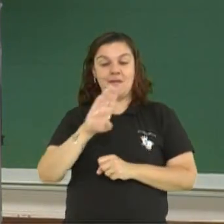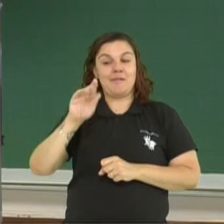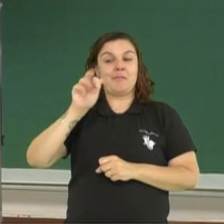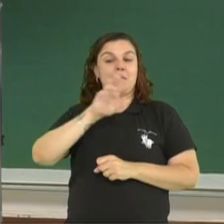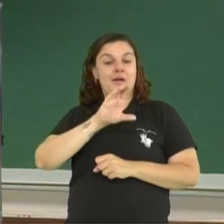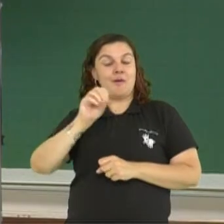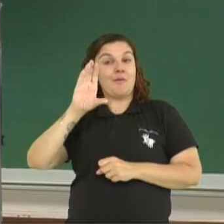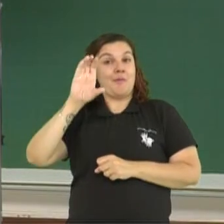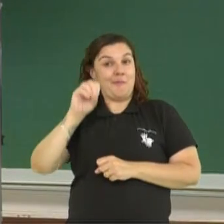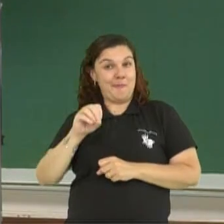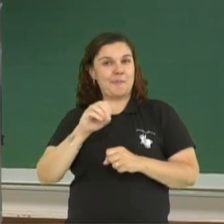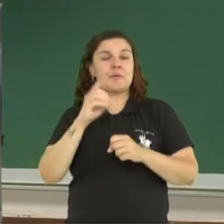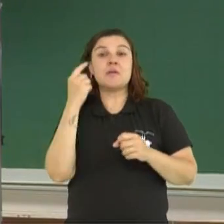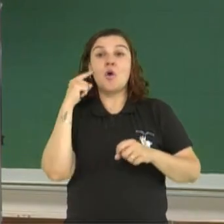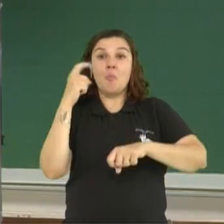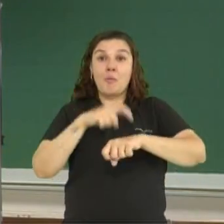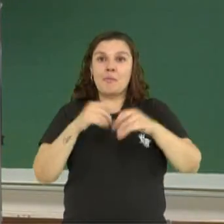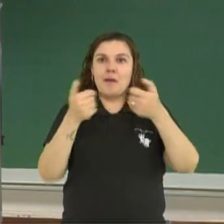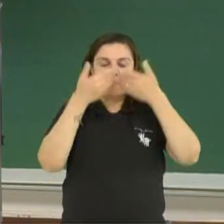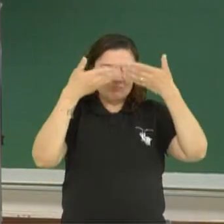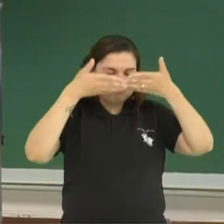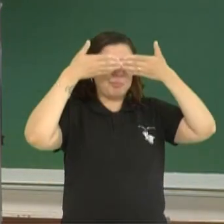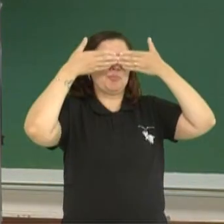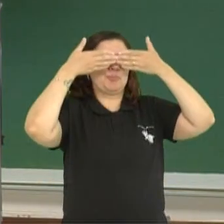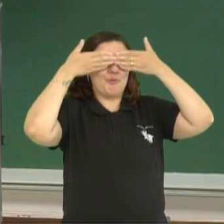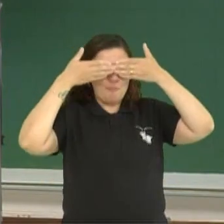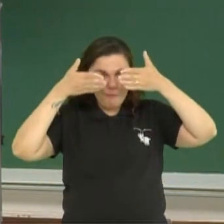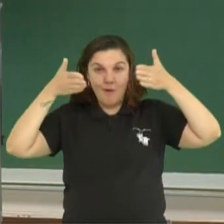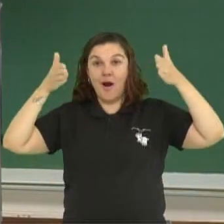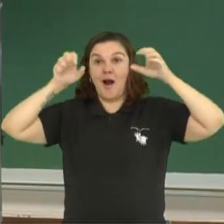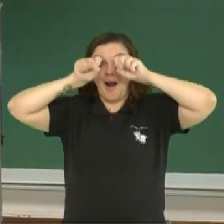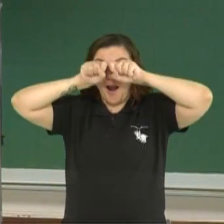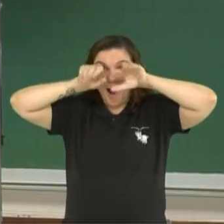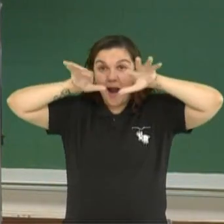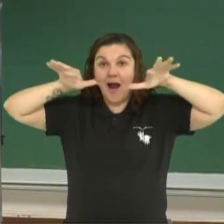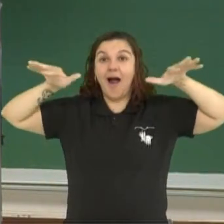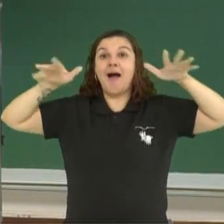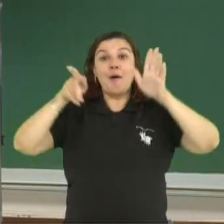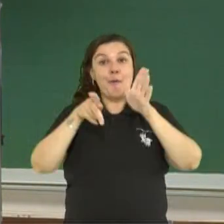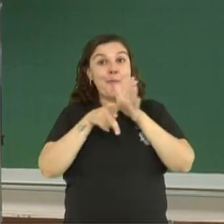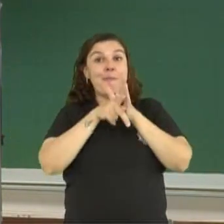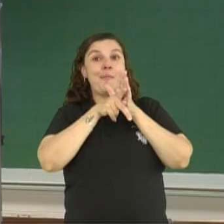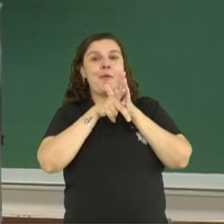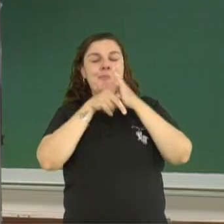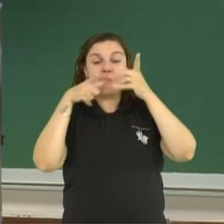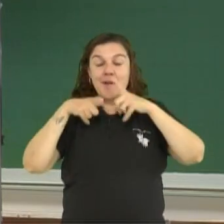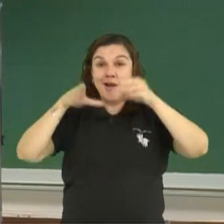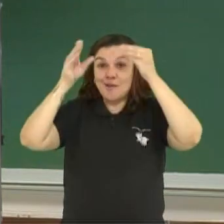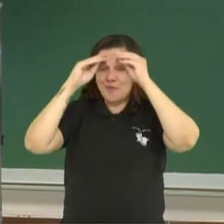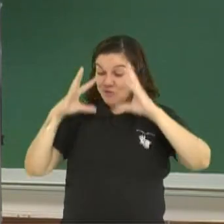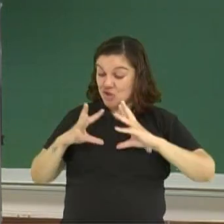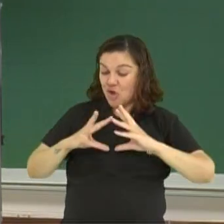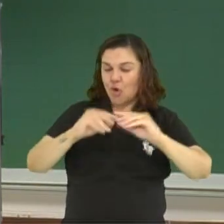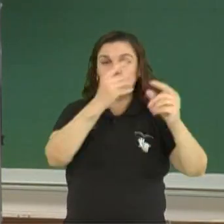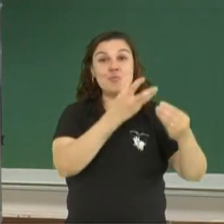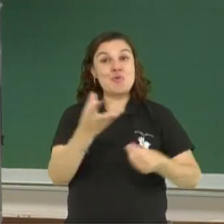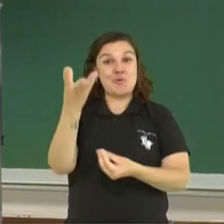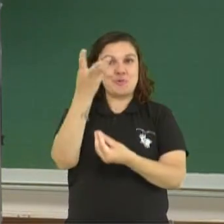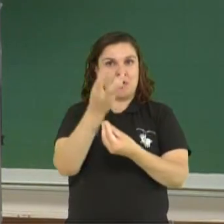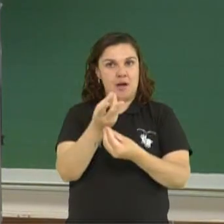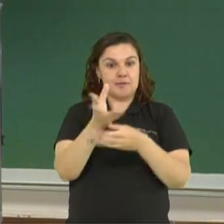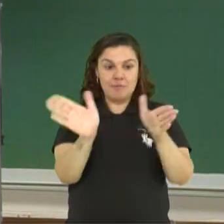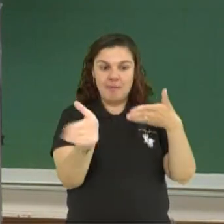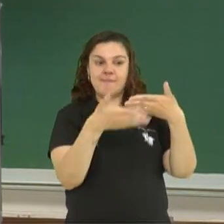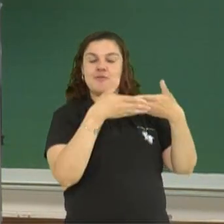exatamente aquele momento que a gente sai das trevas e vem a verdadeira luz, que as artes começam a se manifestar como uma linguagem para todo mundo. Ela não está mais fechada na